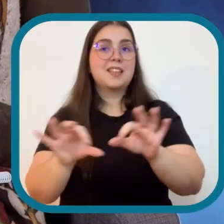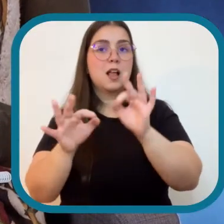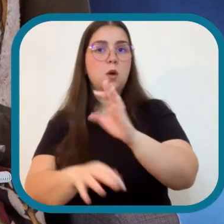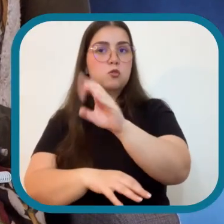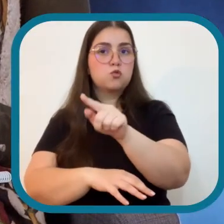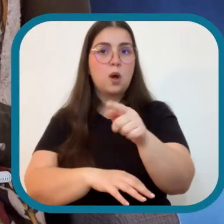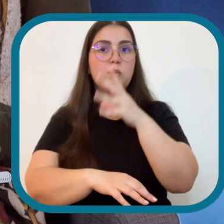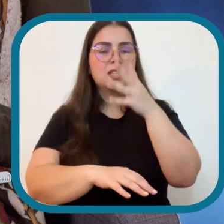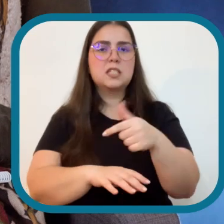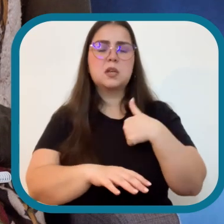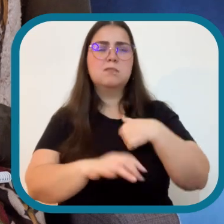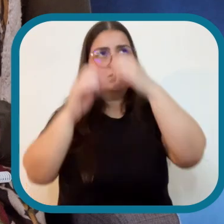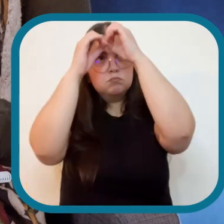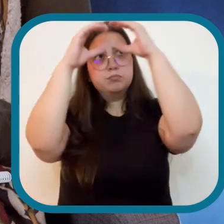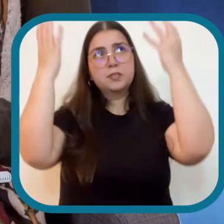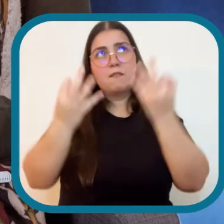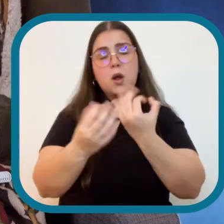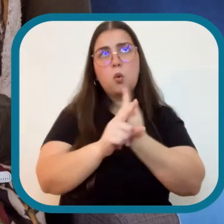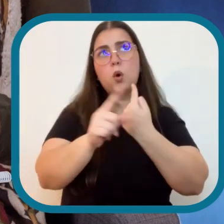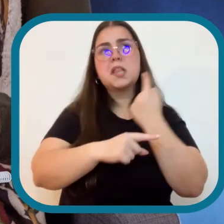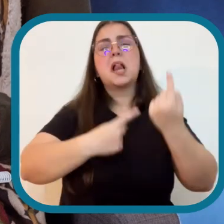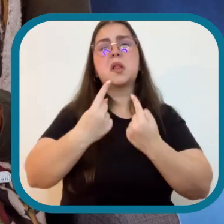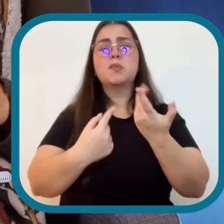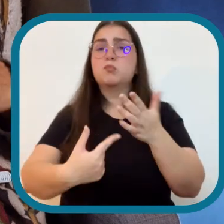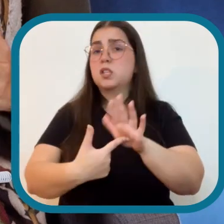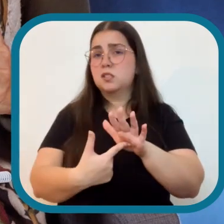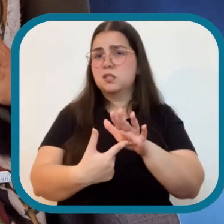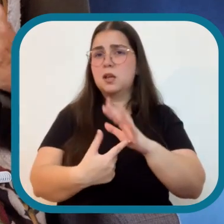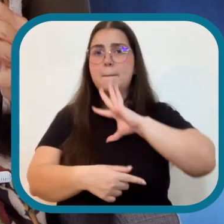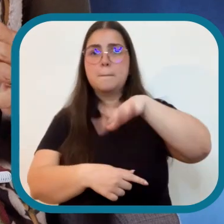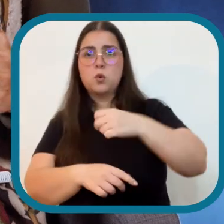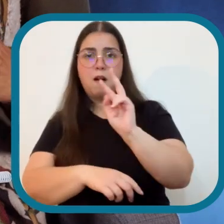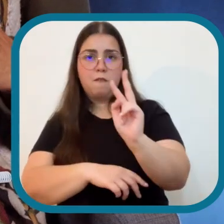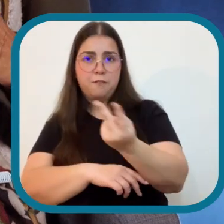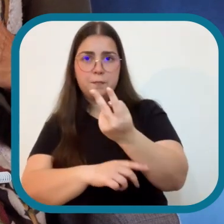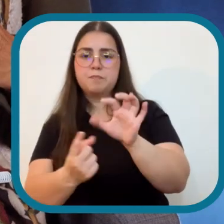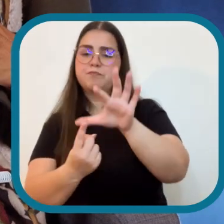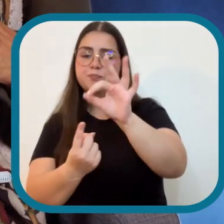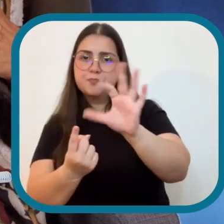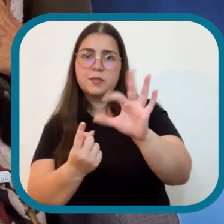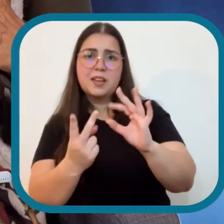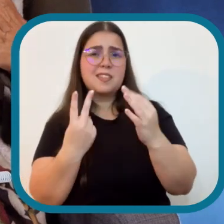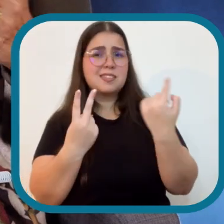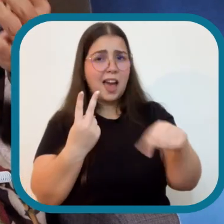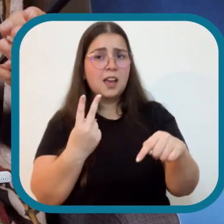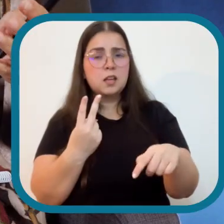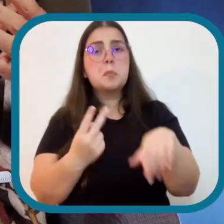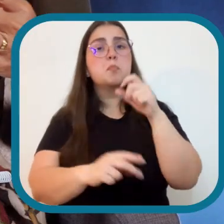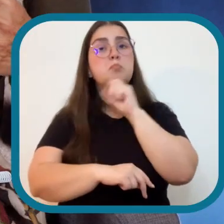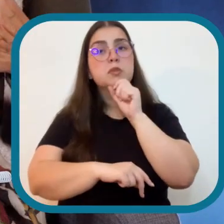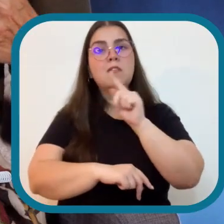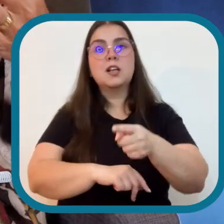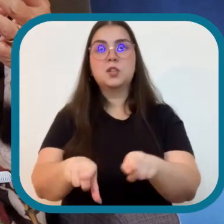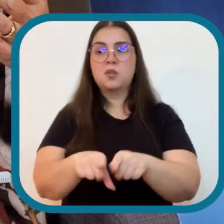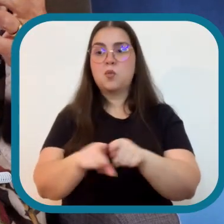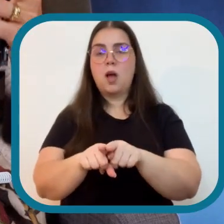de facto imagino que haja qualquer coisa como dois mundos, não é? Duas opções, e vai existir provavelmente